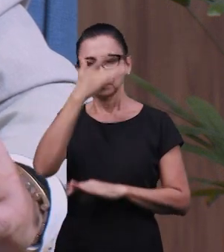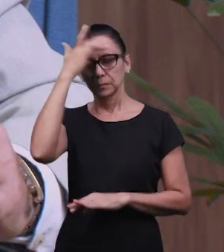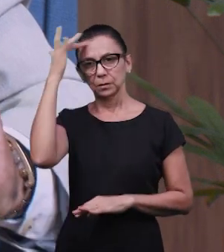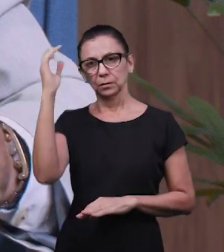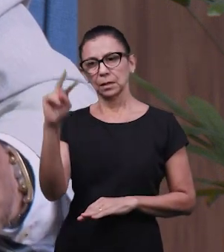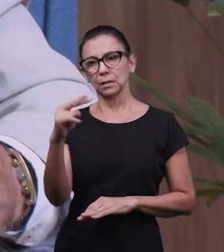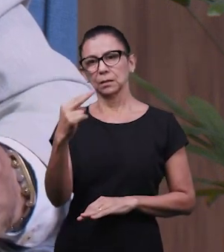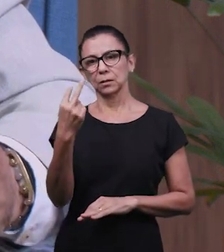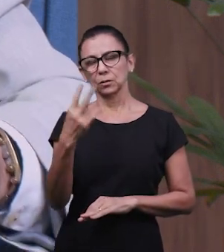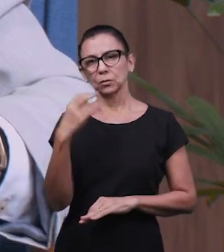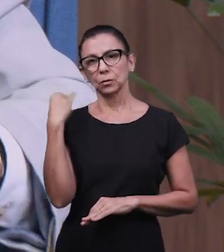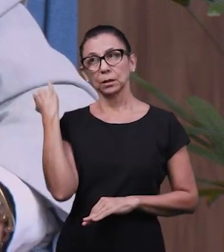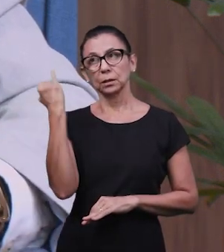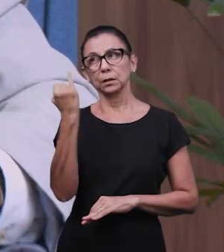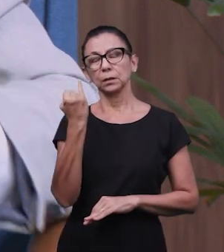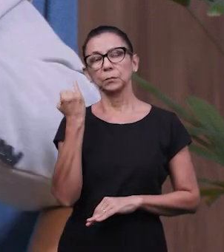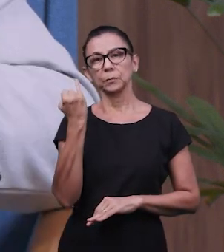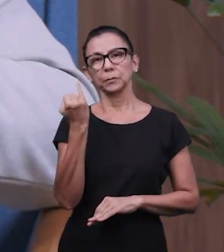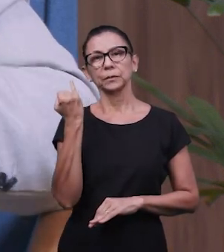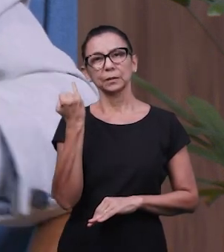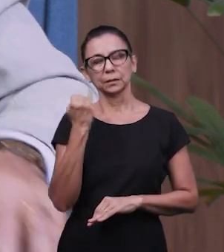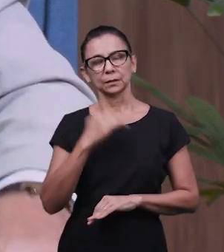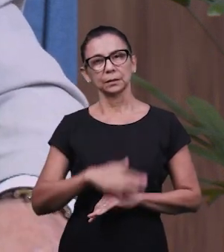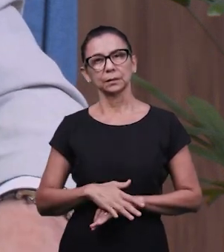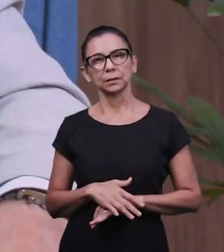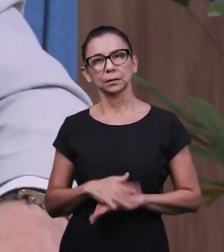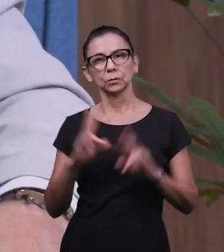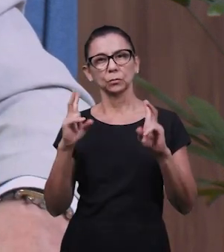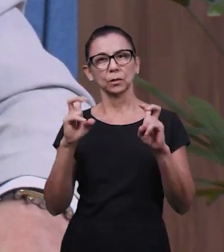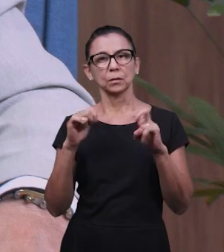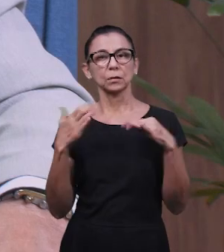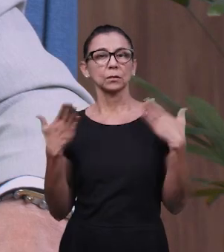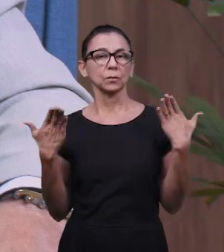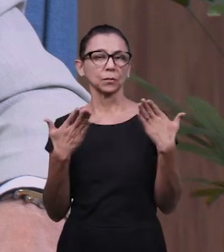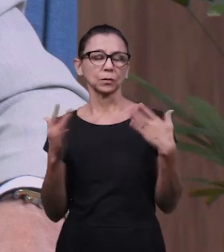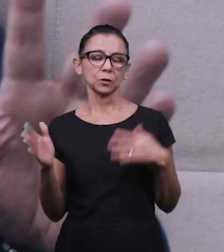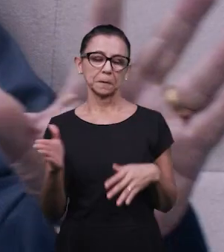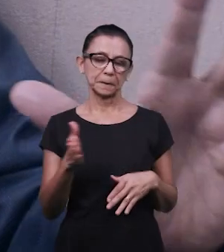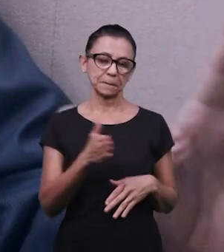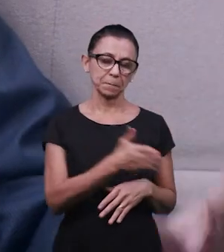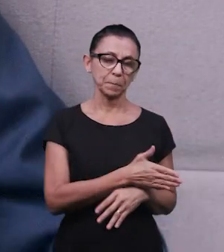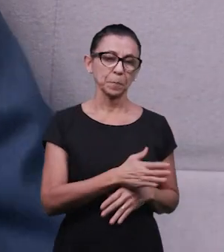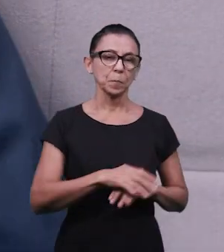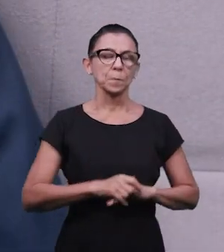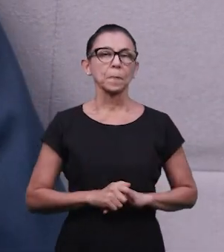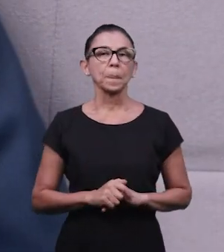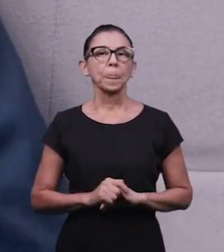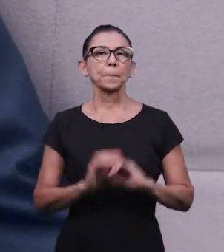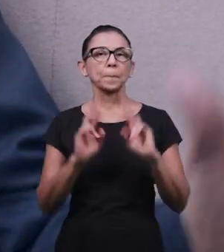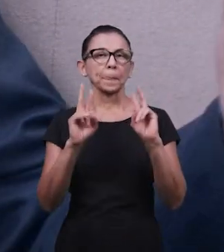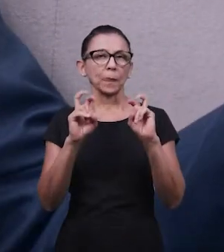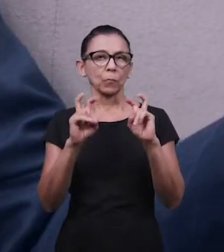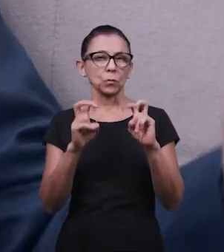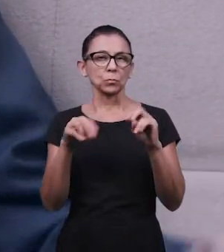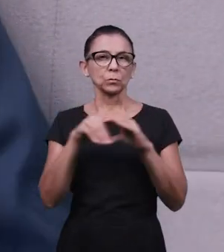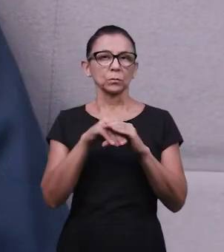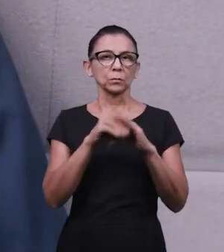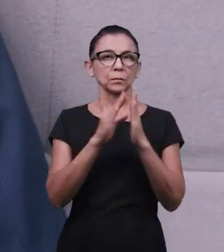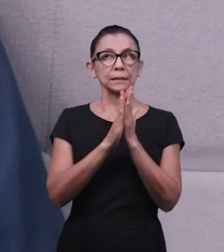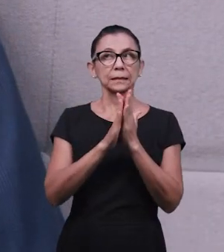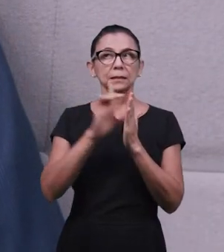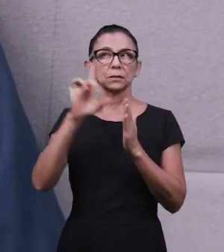eternidade com Ele. Glória a Jesus. Muito bem. A gente está chegando assim ao final desse quadro e sempre a gente pede, Daniel, que você dê